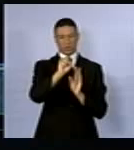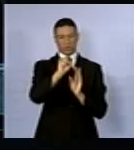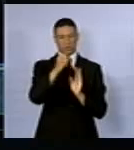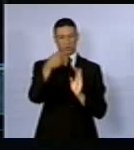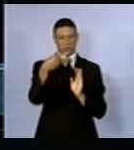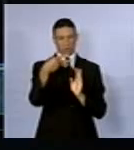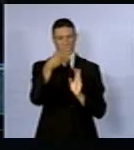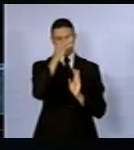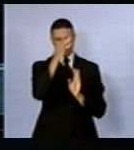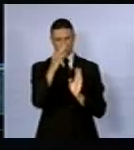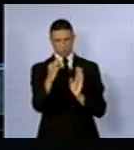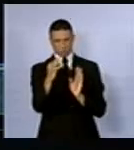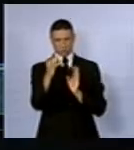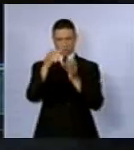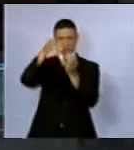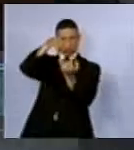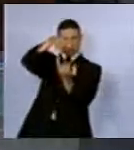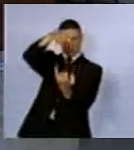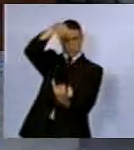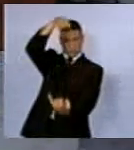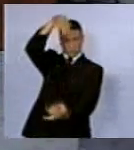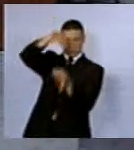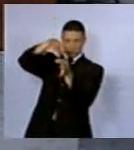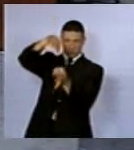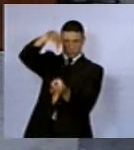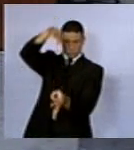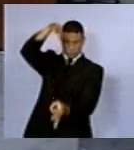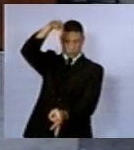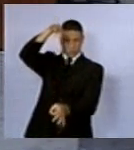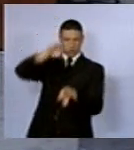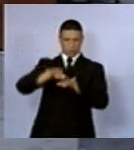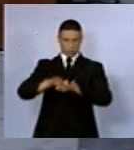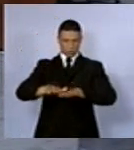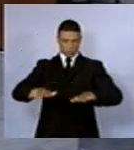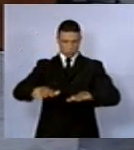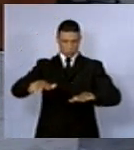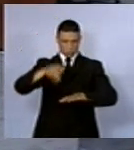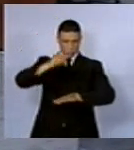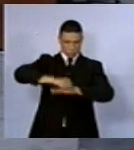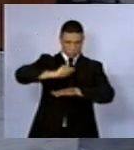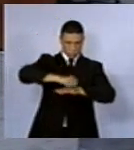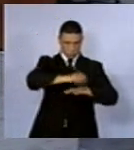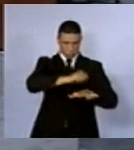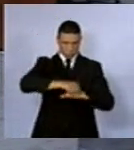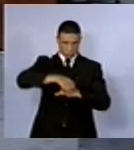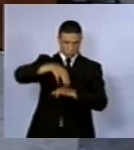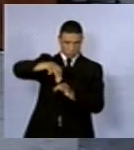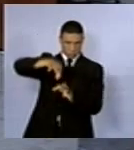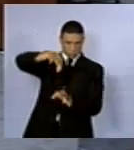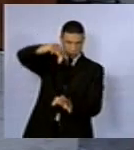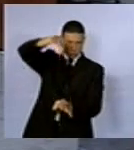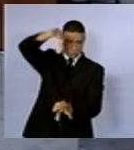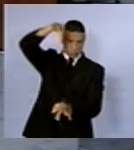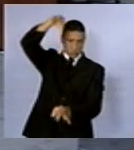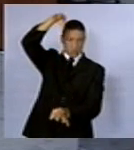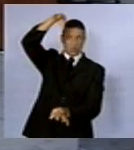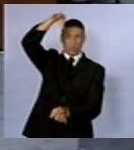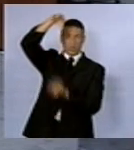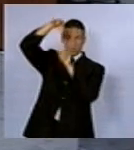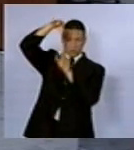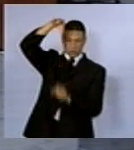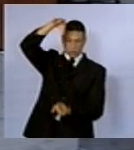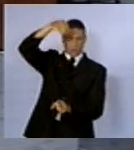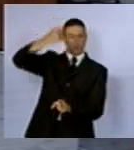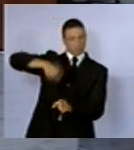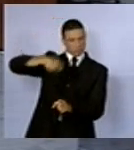a 1,5 metro do solo. E o que se pretende na discussão que estamos aqui tendo hoje é avaliar, de